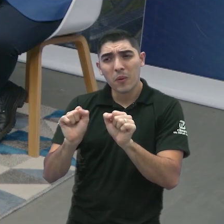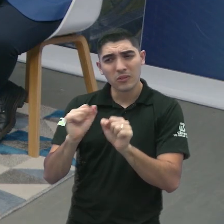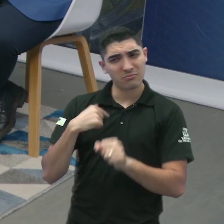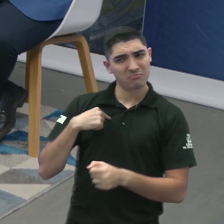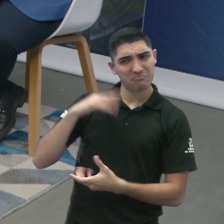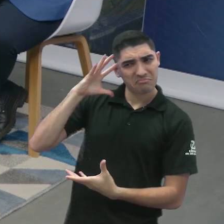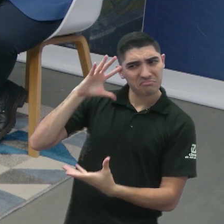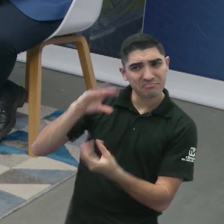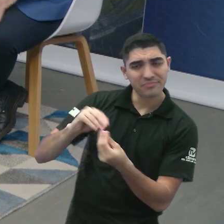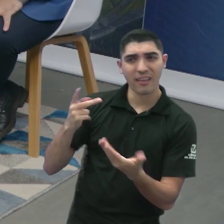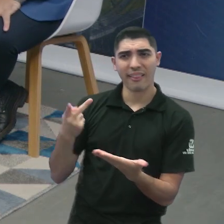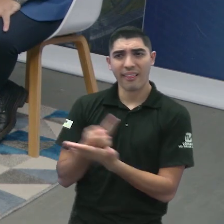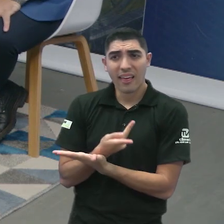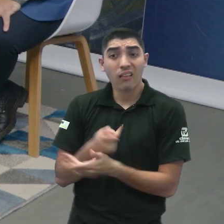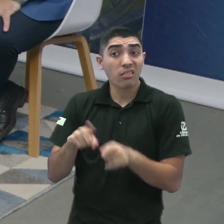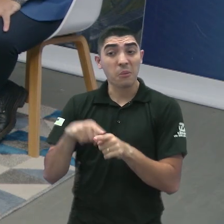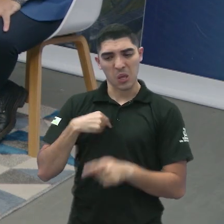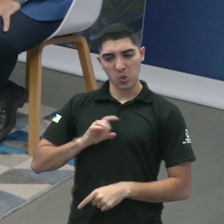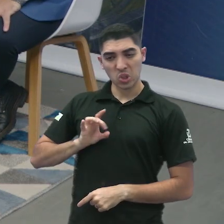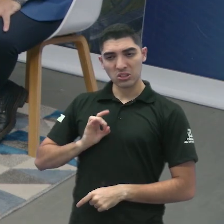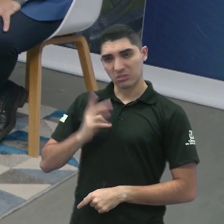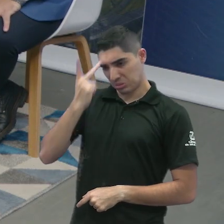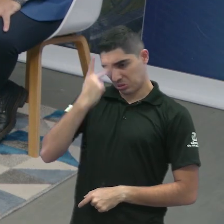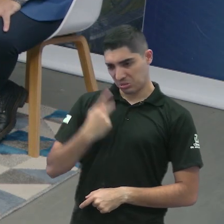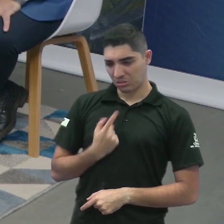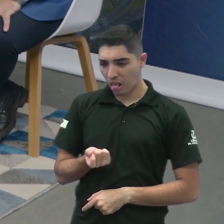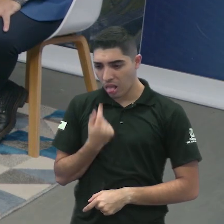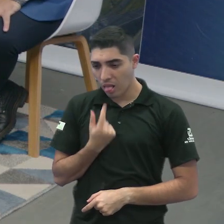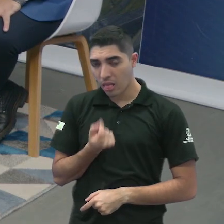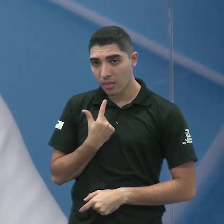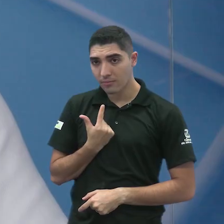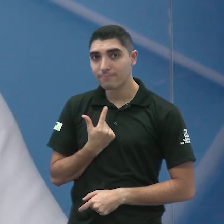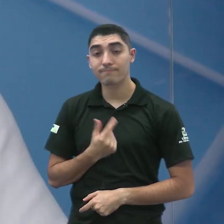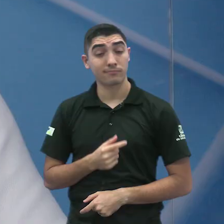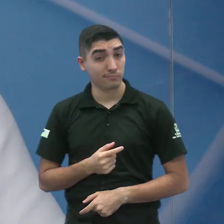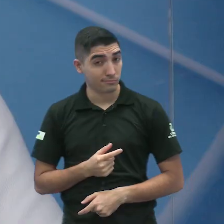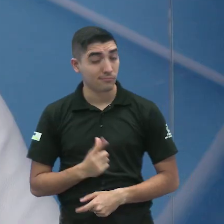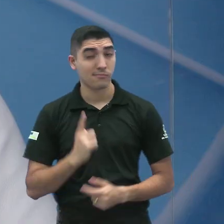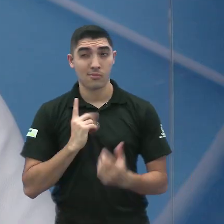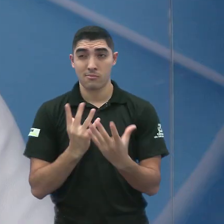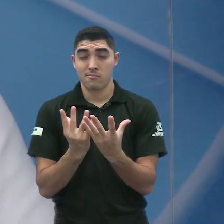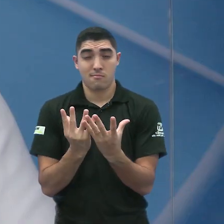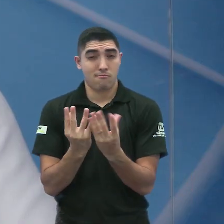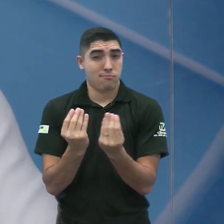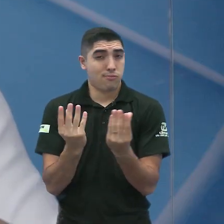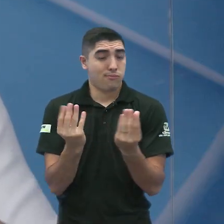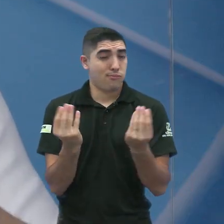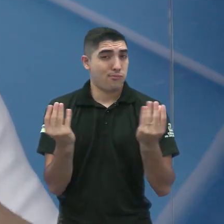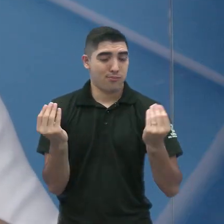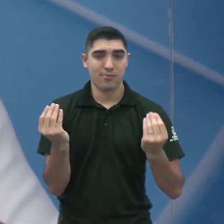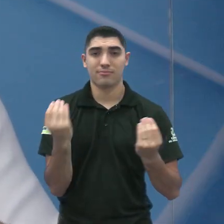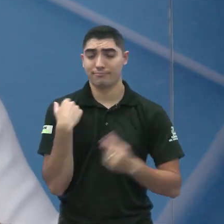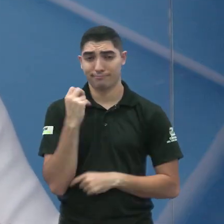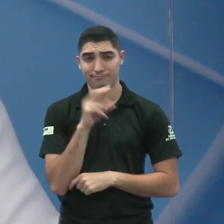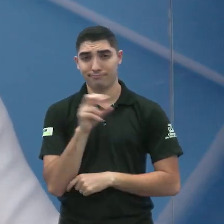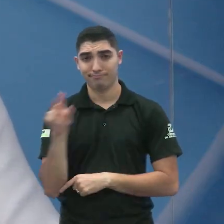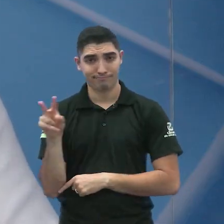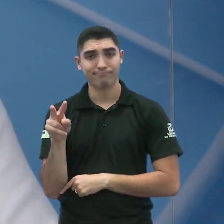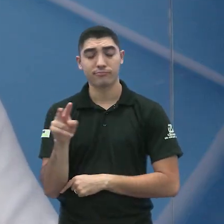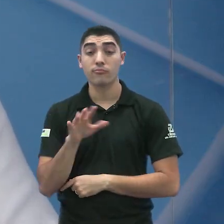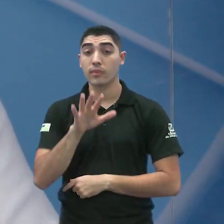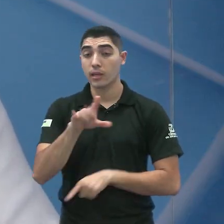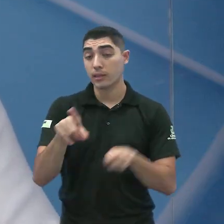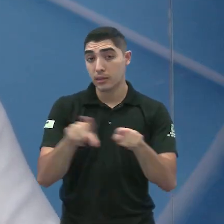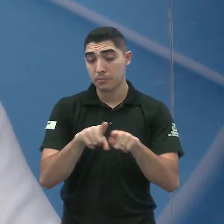a pessoa até se automedicar também. Muito, isso tem acontecido muito, né? Eu também tenho visto. Acho que são duas coisas que